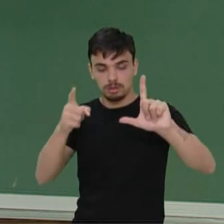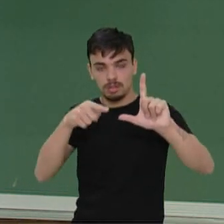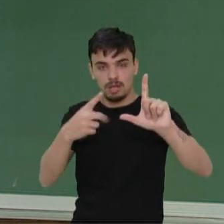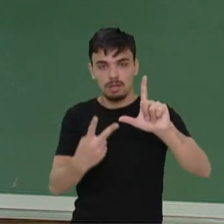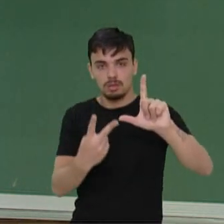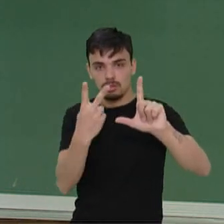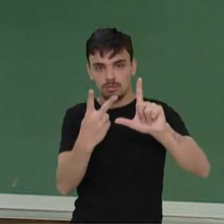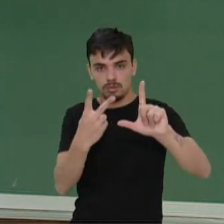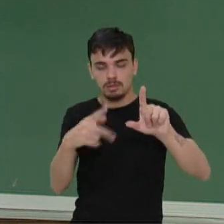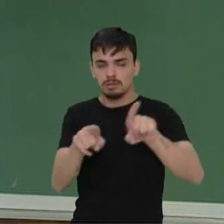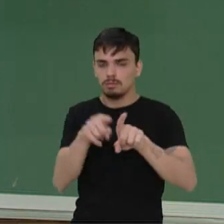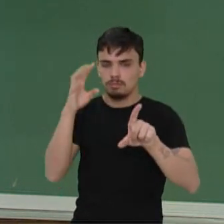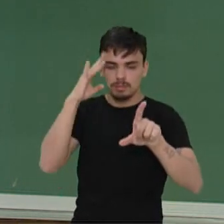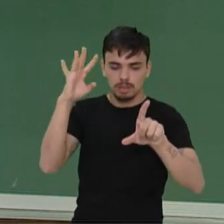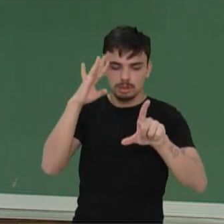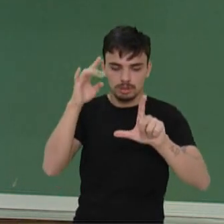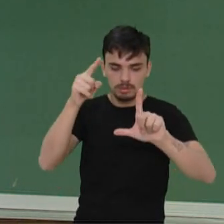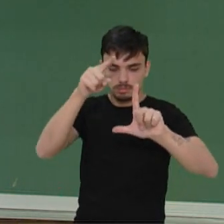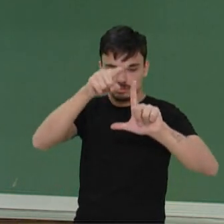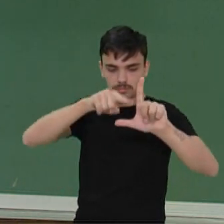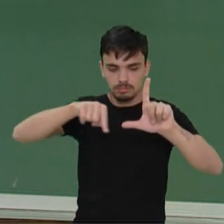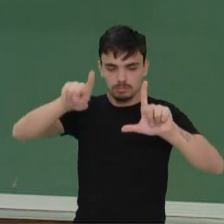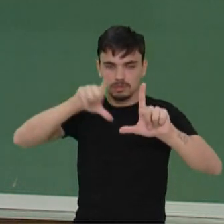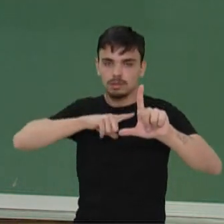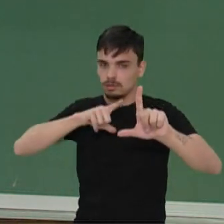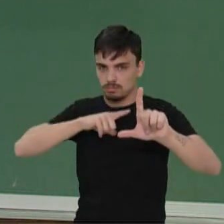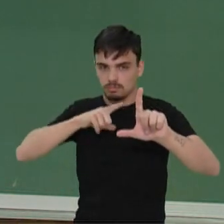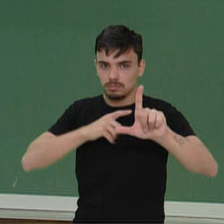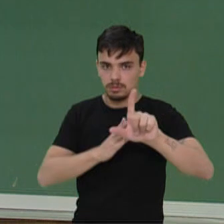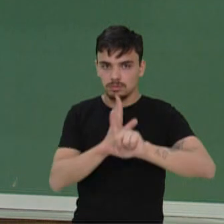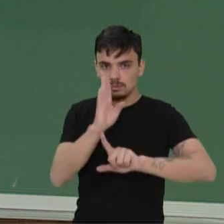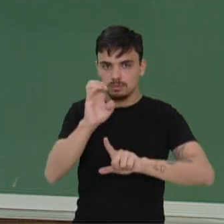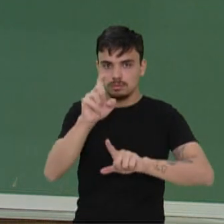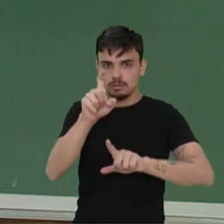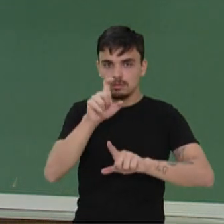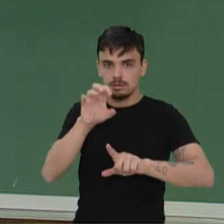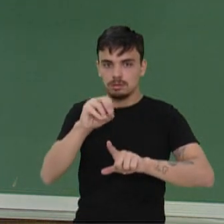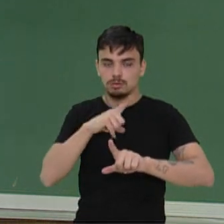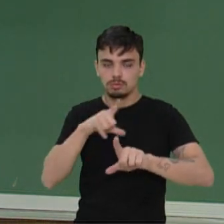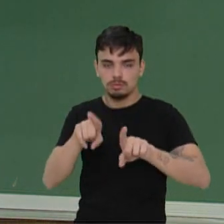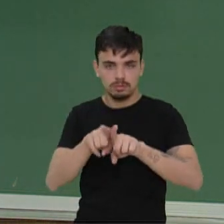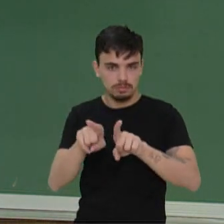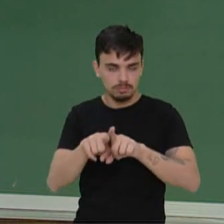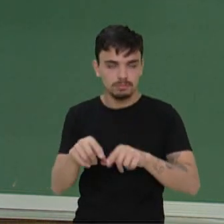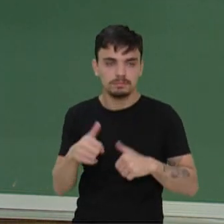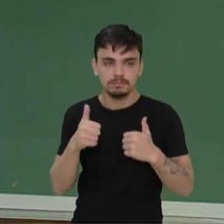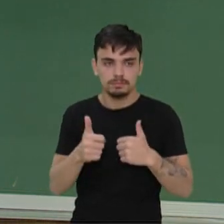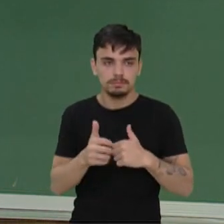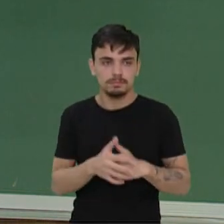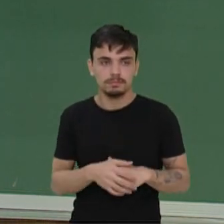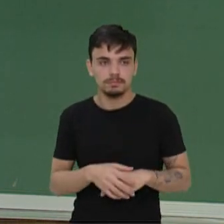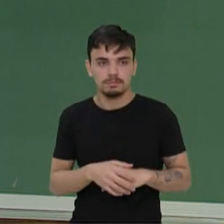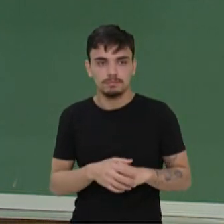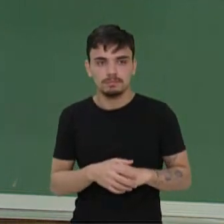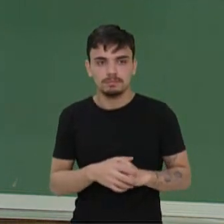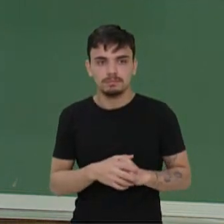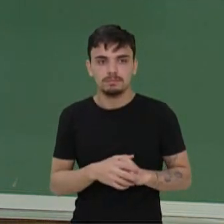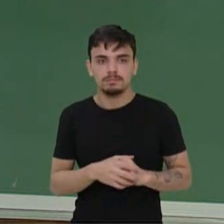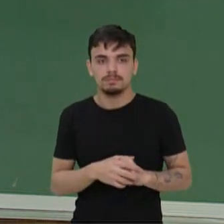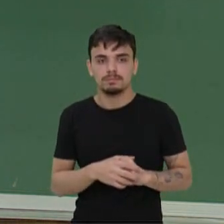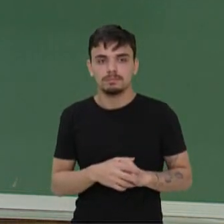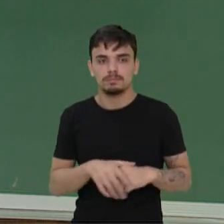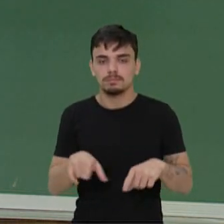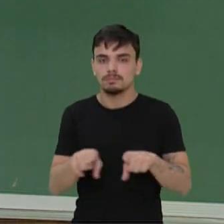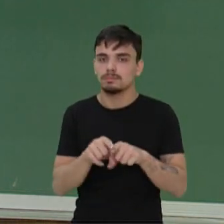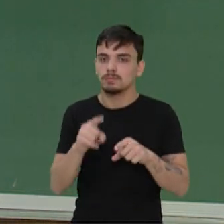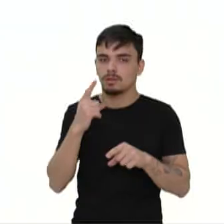está igual a 2, um eixo de simetria passando por ali, ok? Beleza? Vamos lá. Então